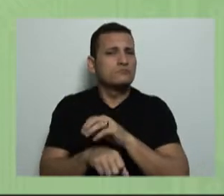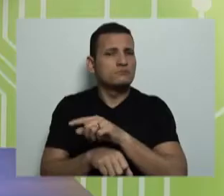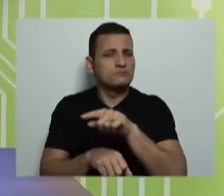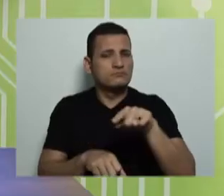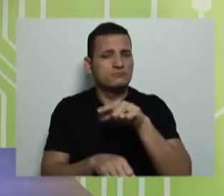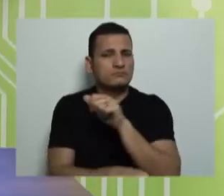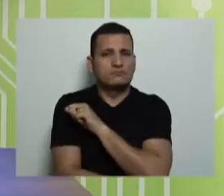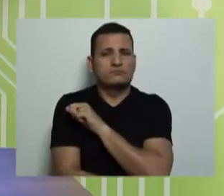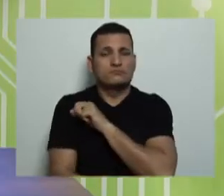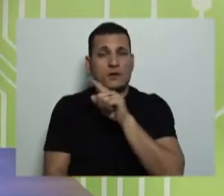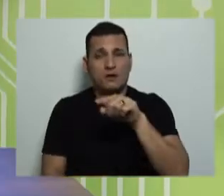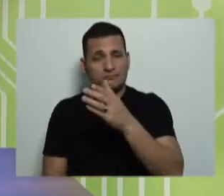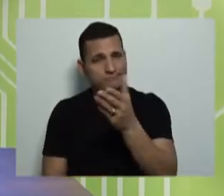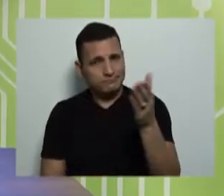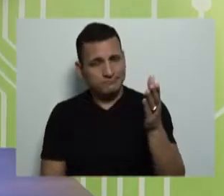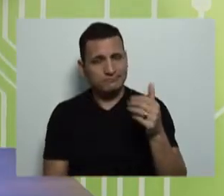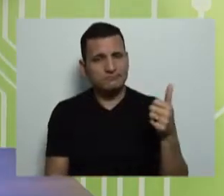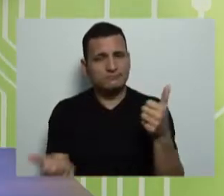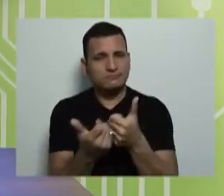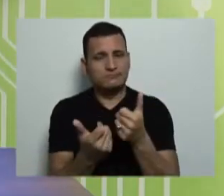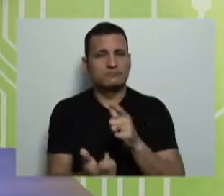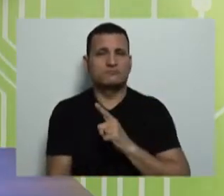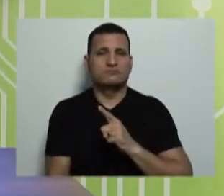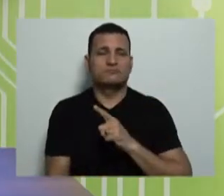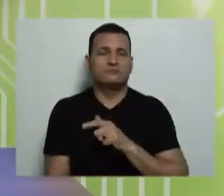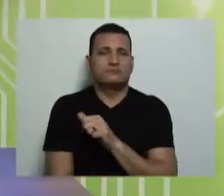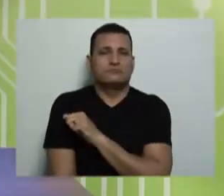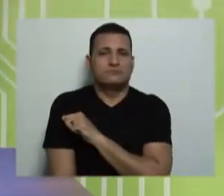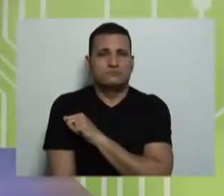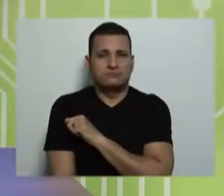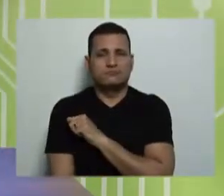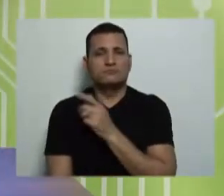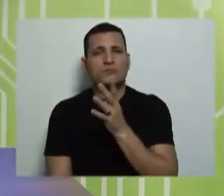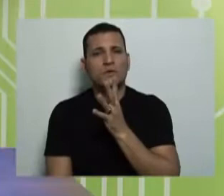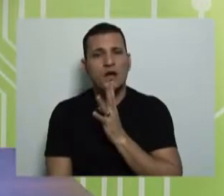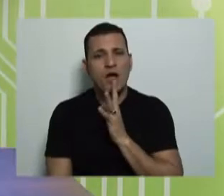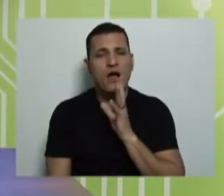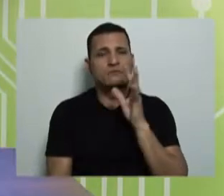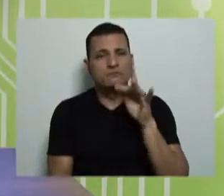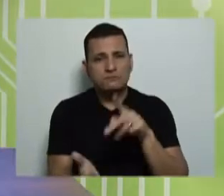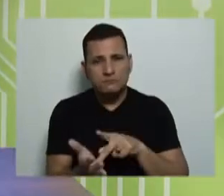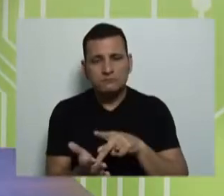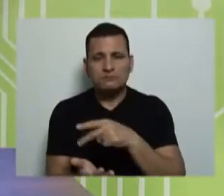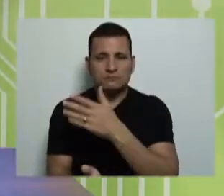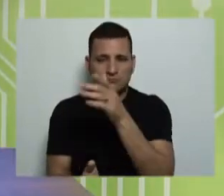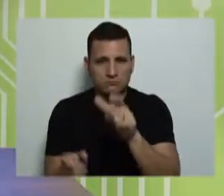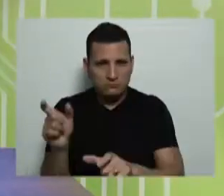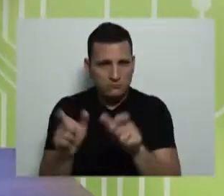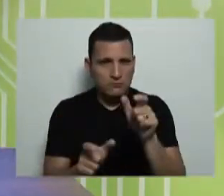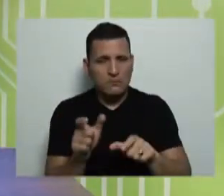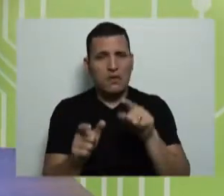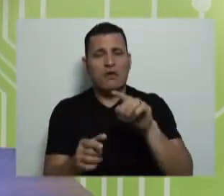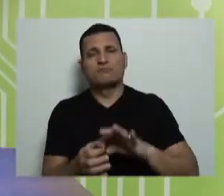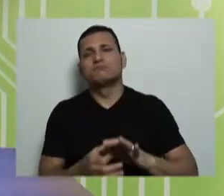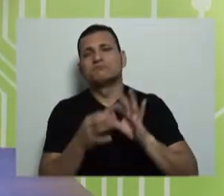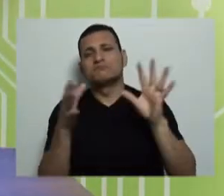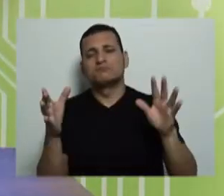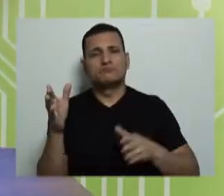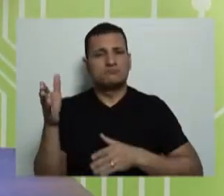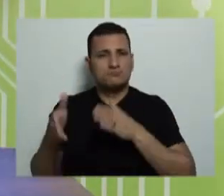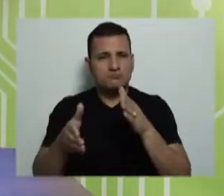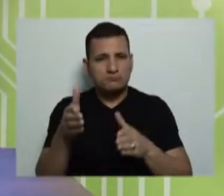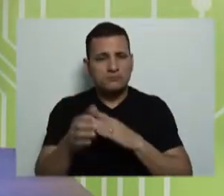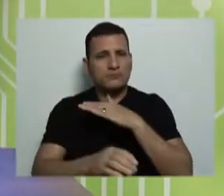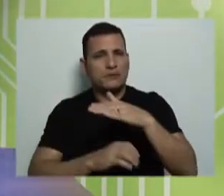senhores que estão próximos a eles, que estão convivendo com a realidade deles, que têm a disponibilidade de ir nas empresas, órgãos públicos ou